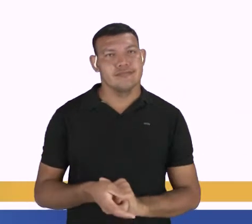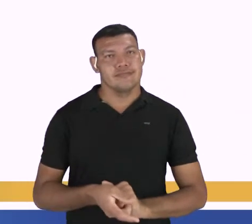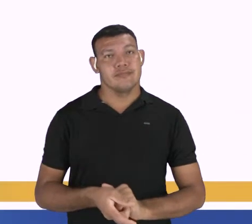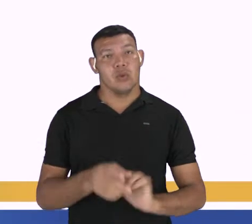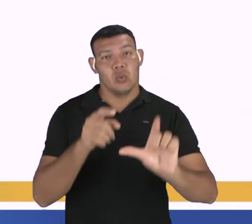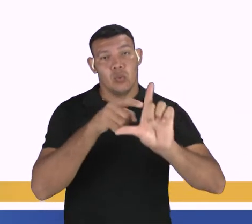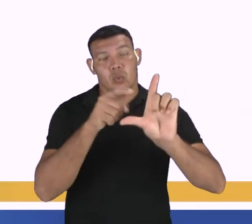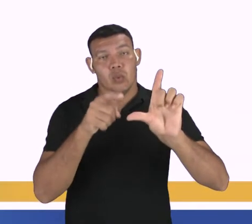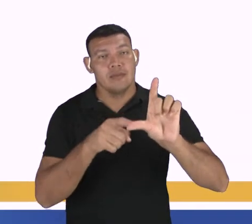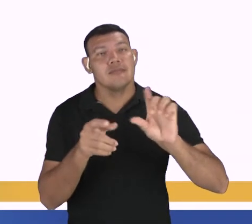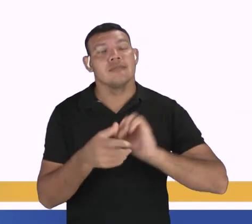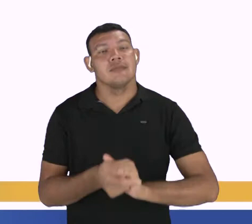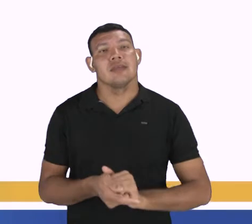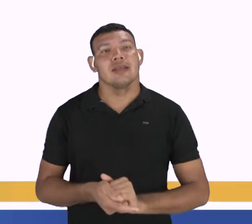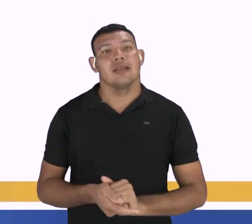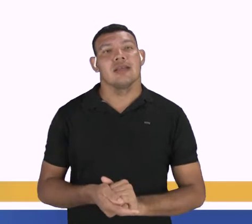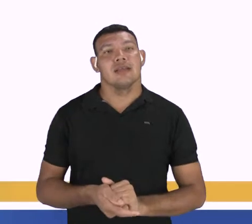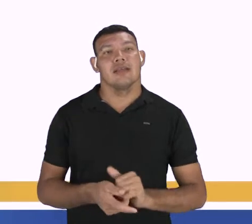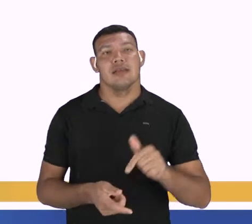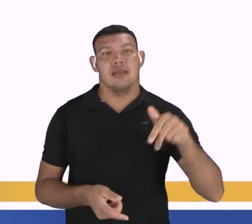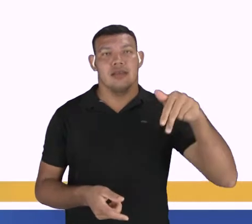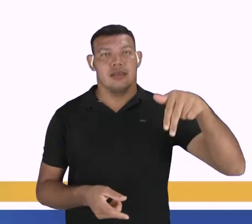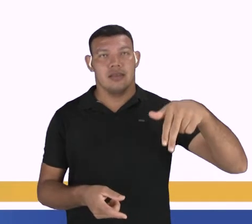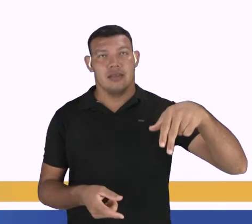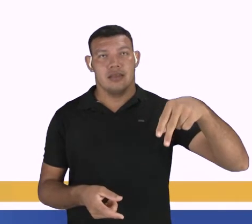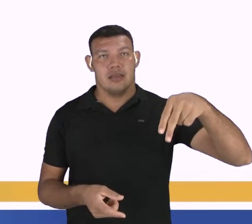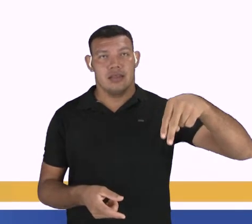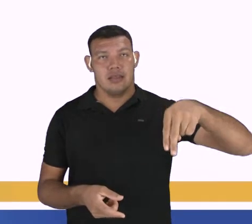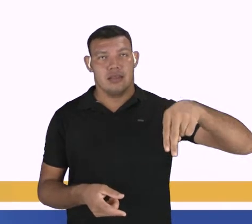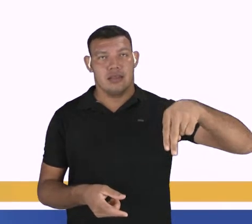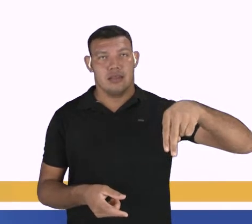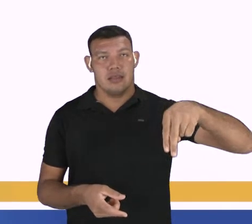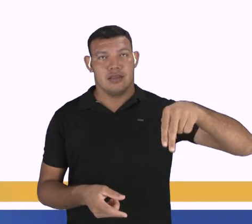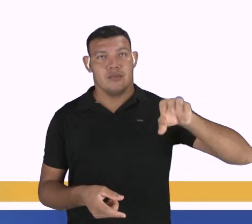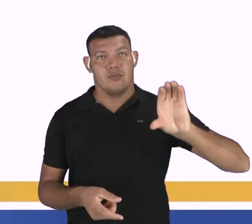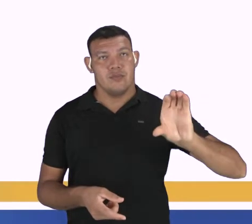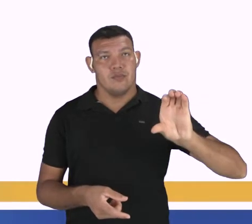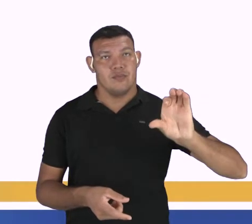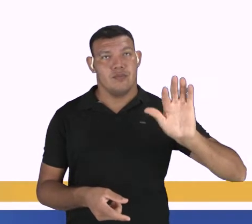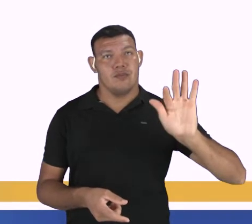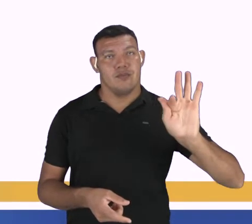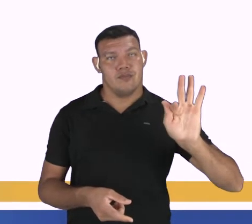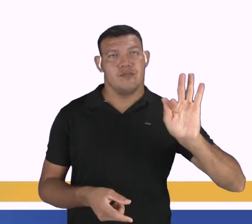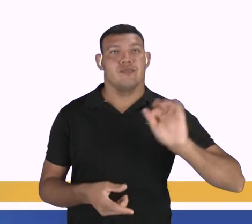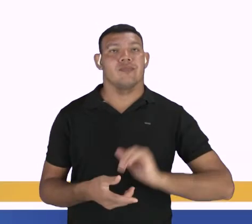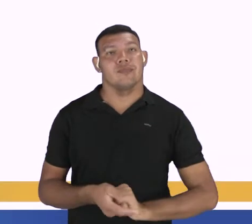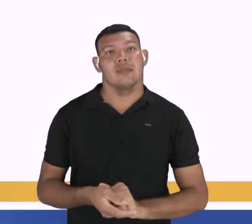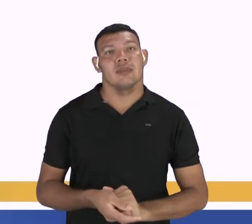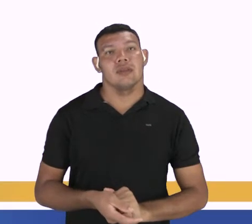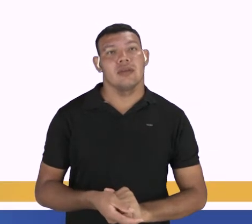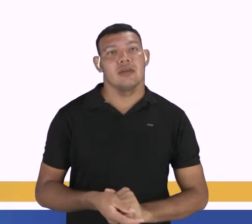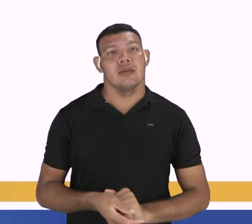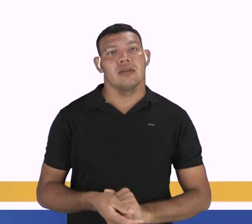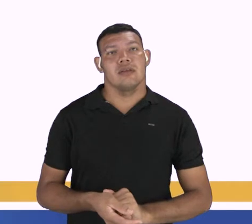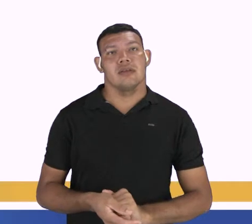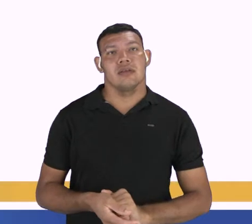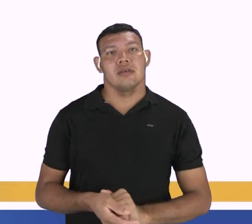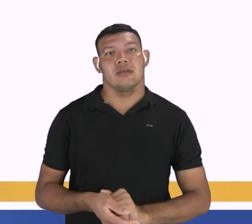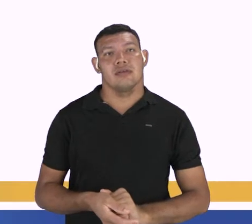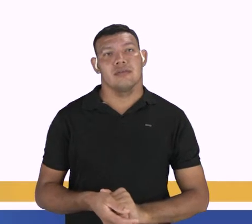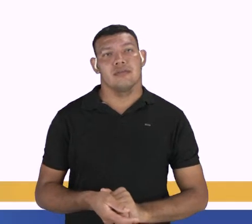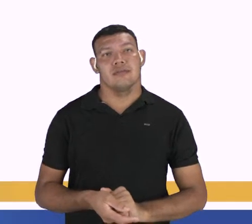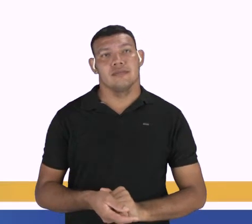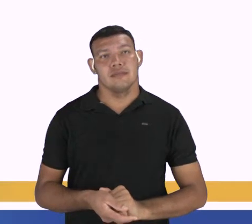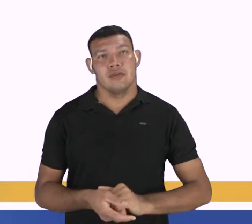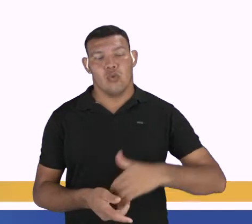ângulo NFC. Por quê? Porque ele lembra, né, um pedaço de um quadrado, e você lembra que quando a gente quer representar um